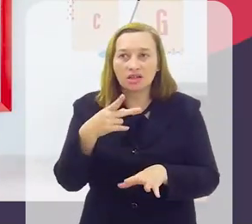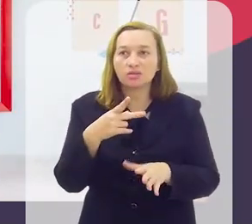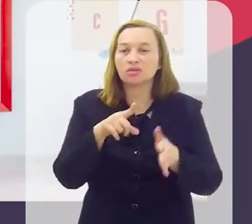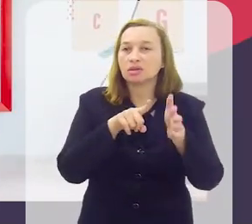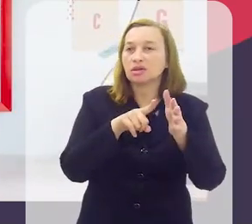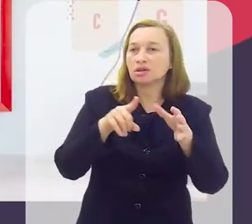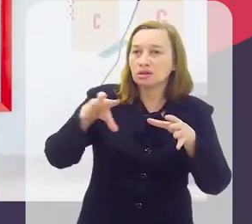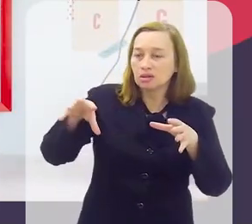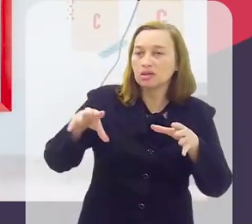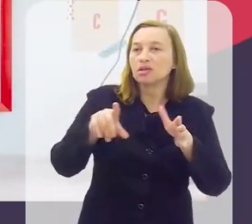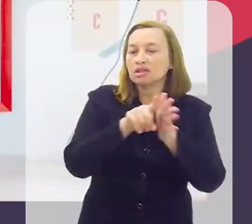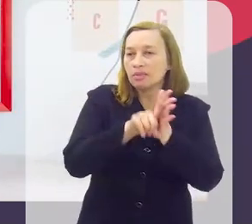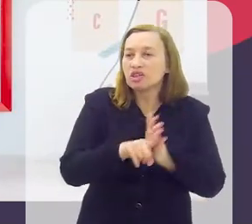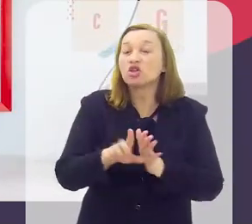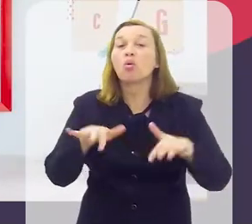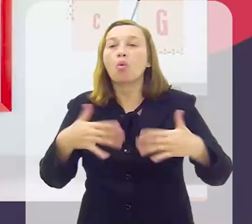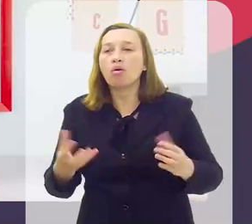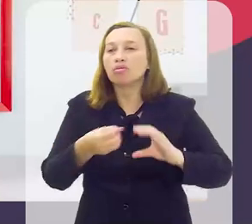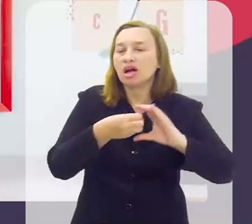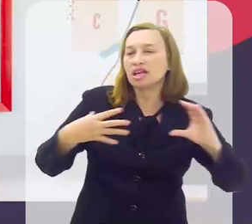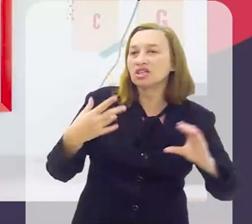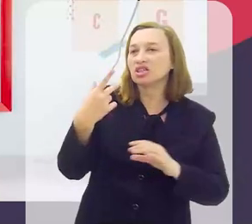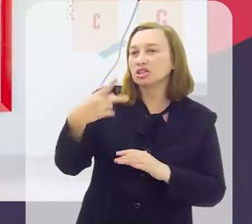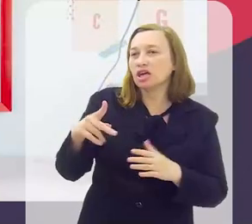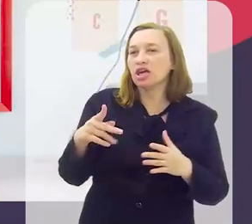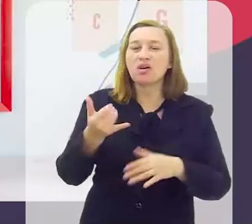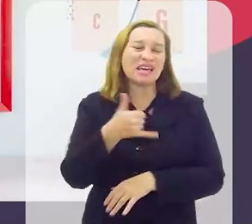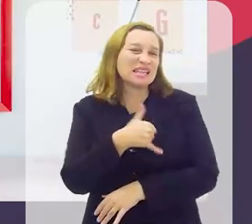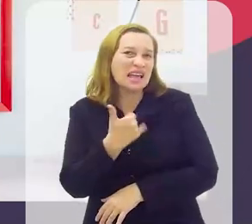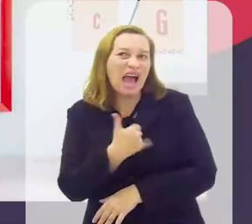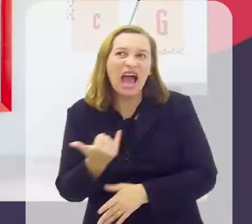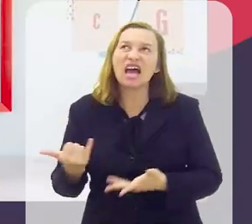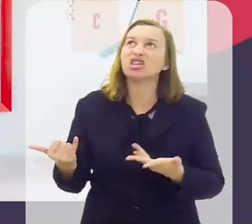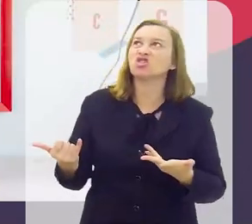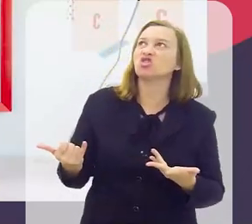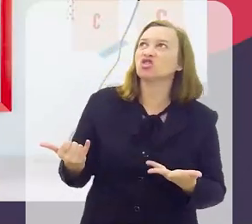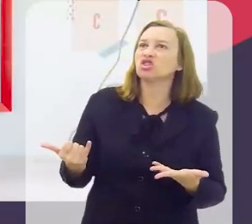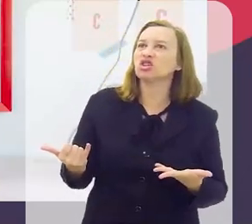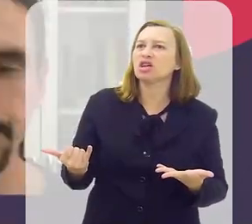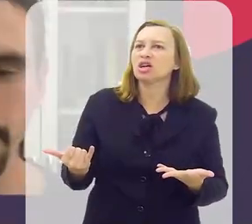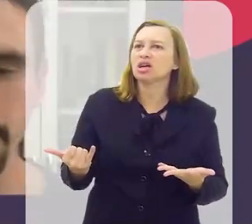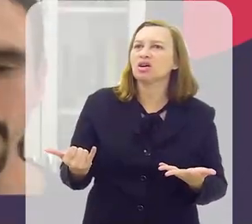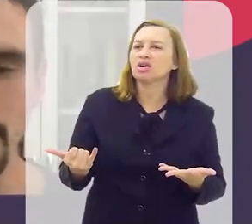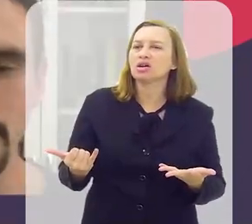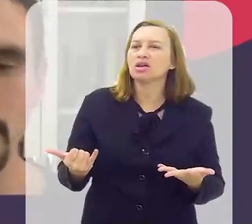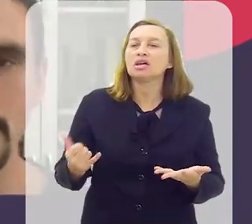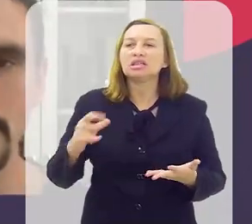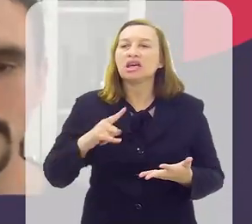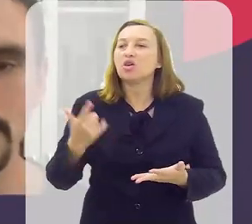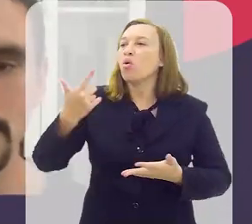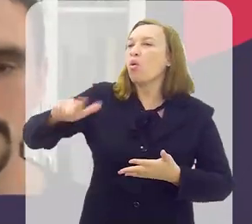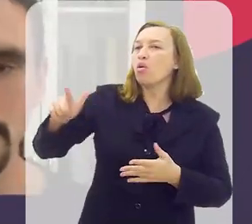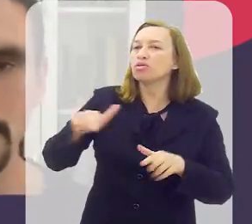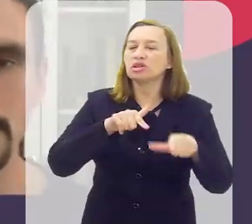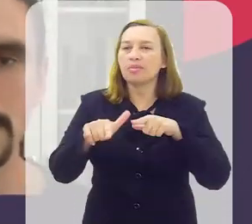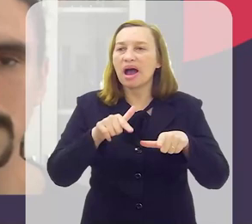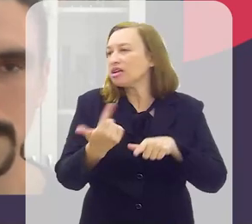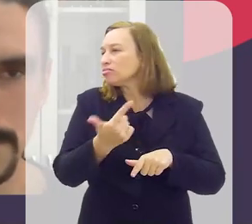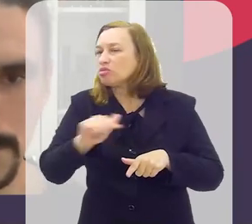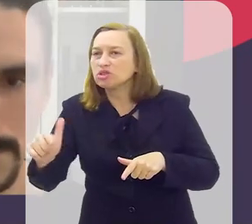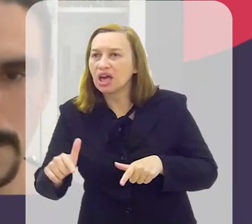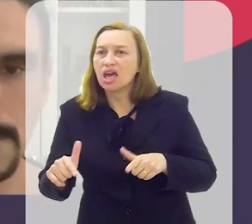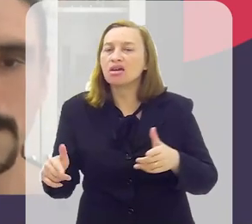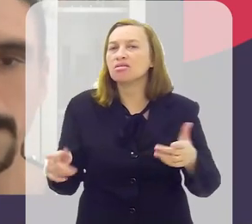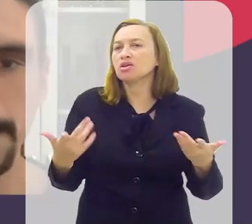nessa pesquisa. Qual o perfil deles, né, idade, né, enfim, tem outro emprego, não tem outro